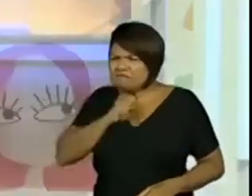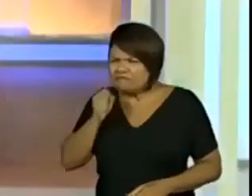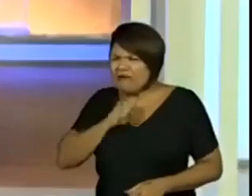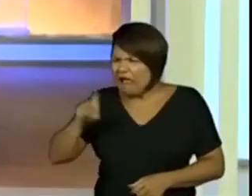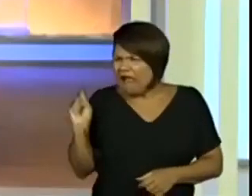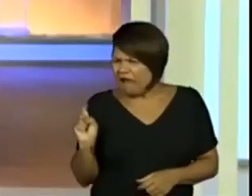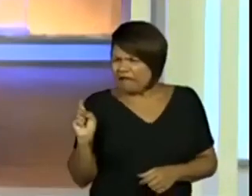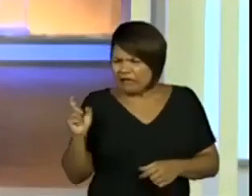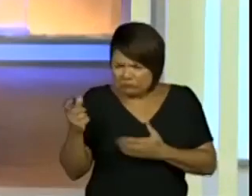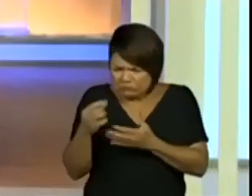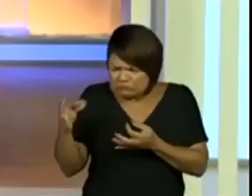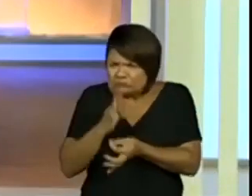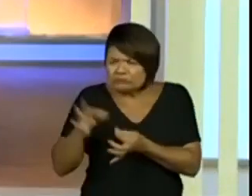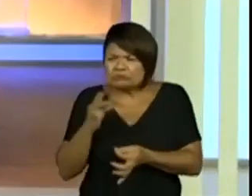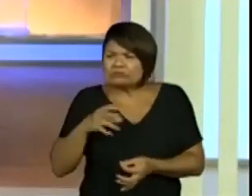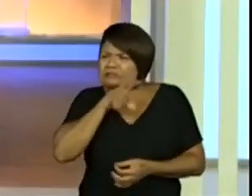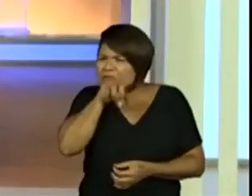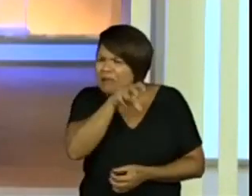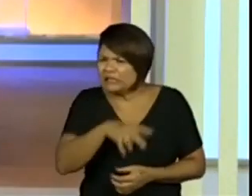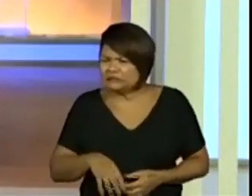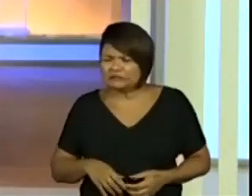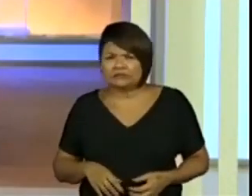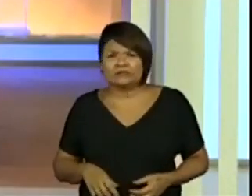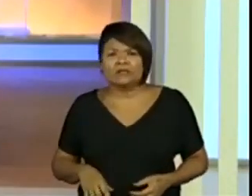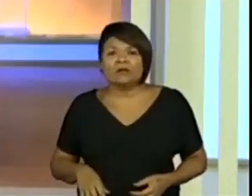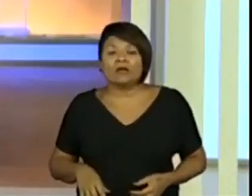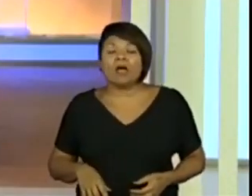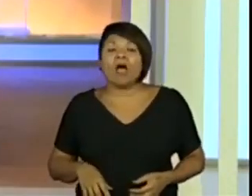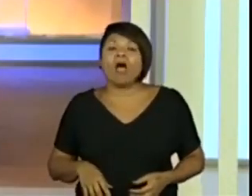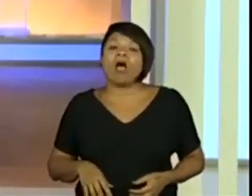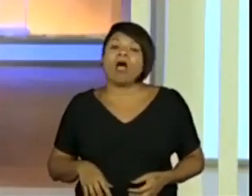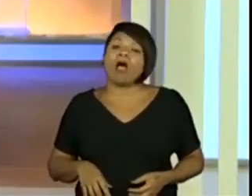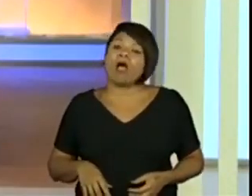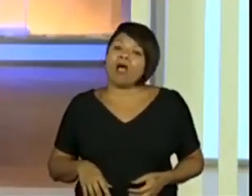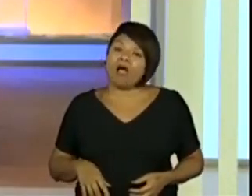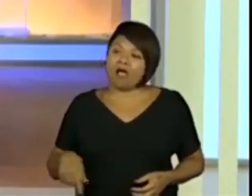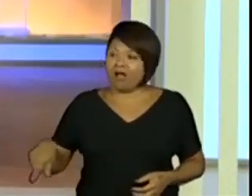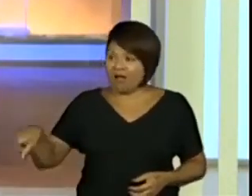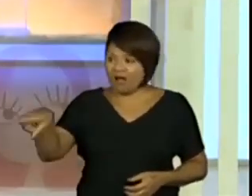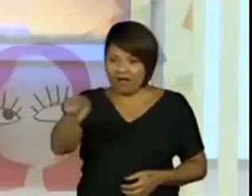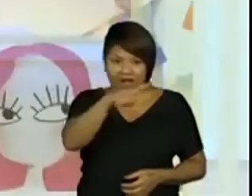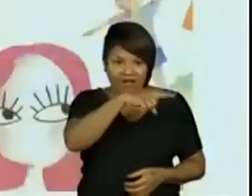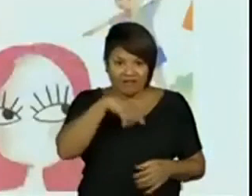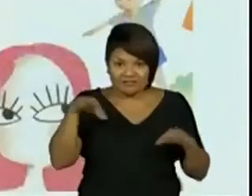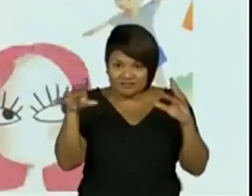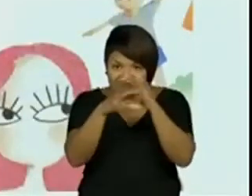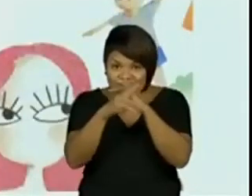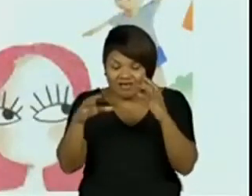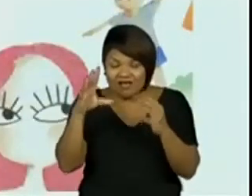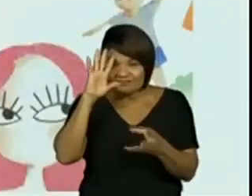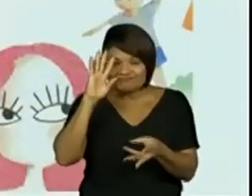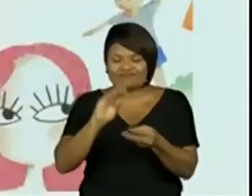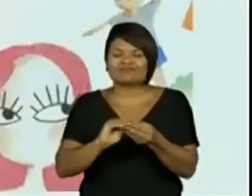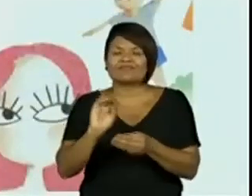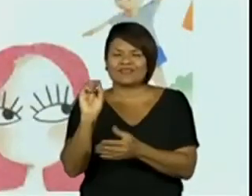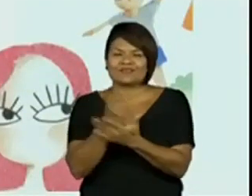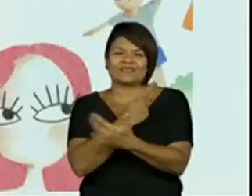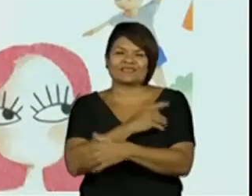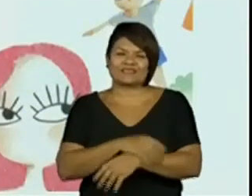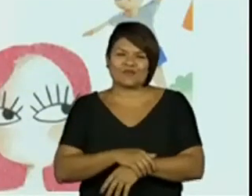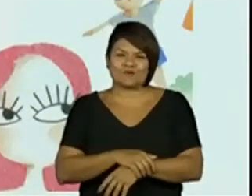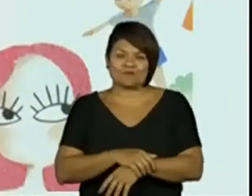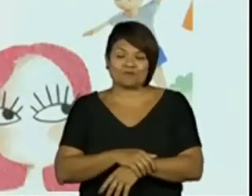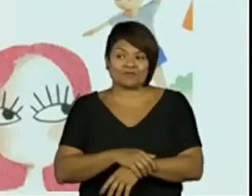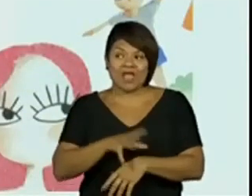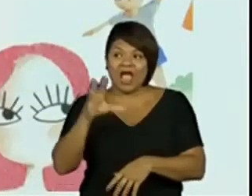serpente. Então, todo mundo entendeu o que tinha acontecido. Num instante, a praça